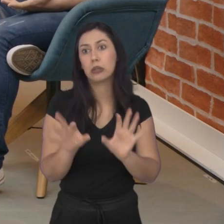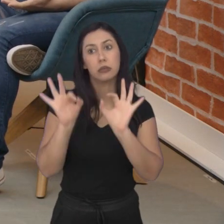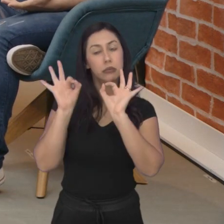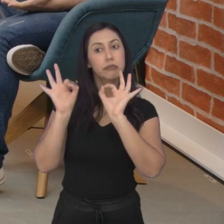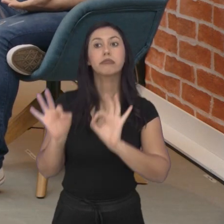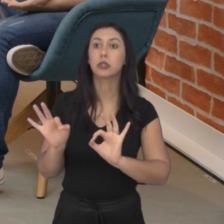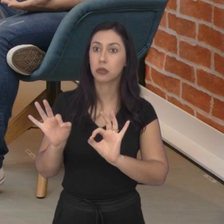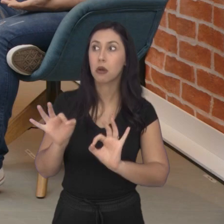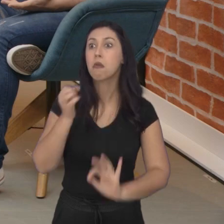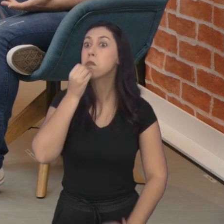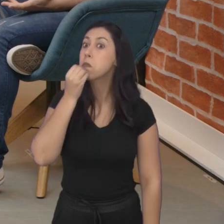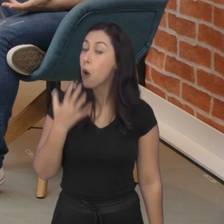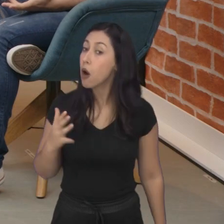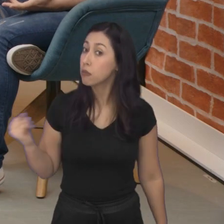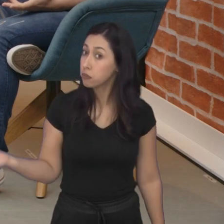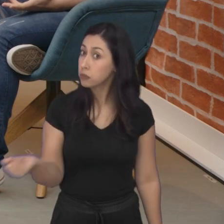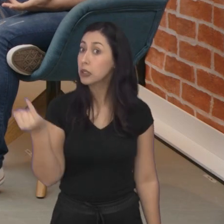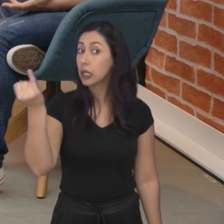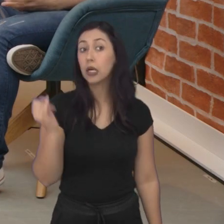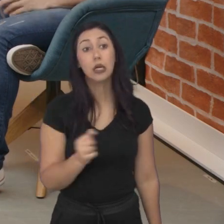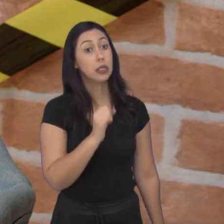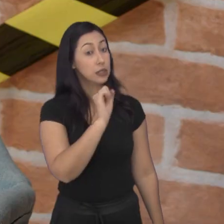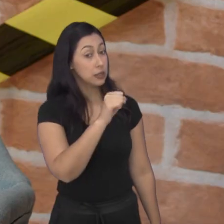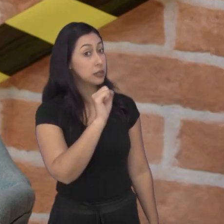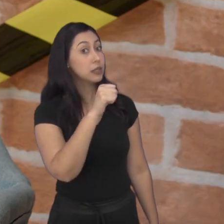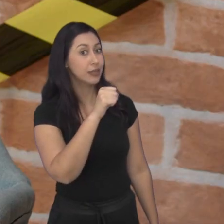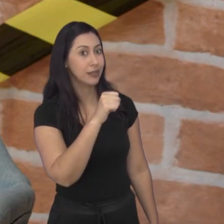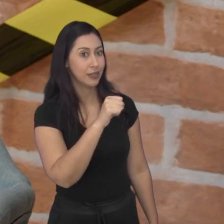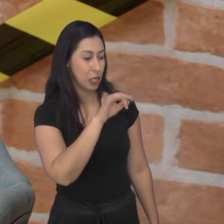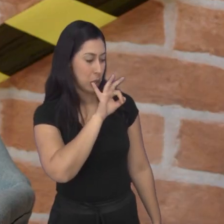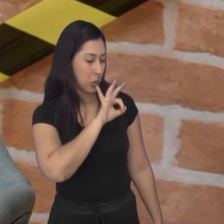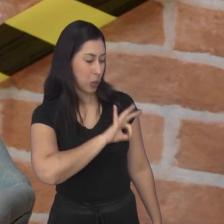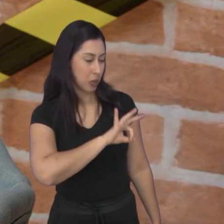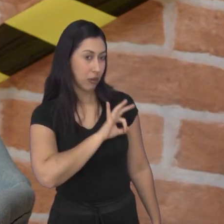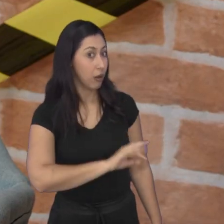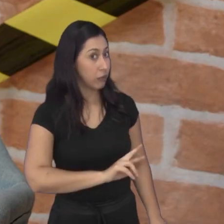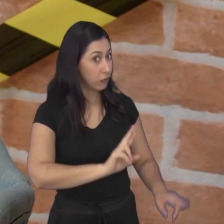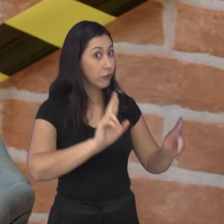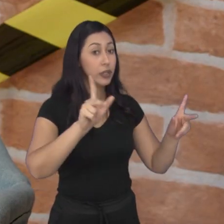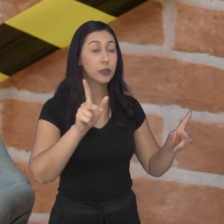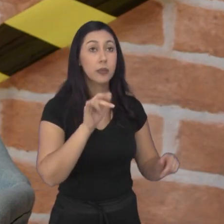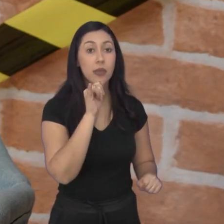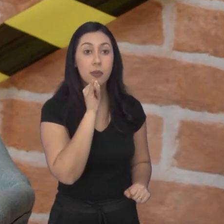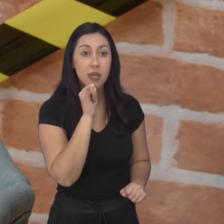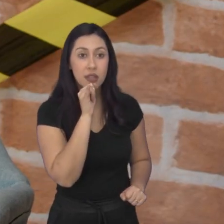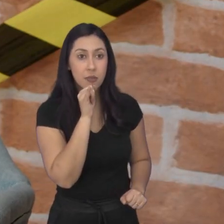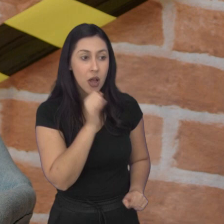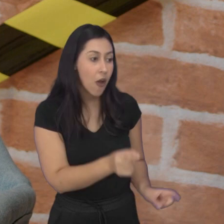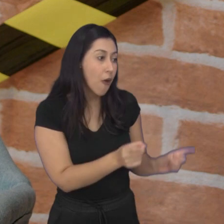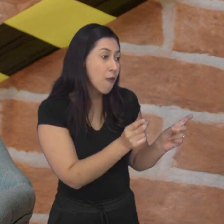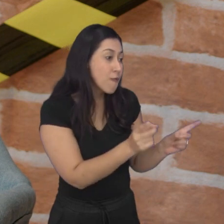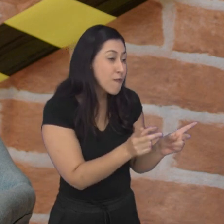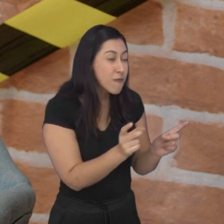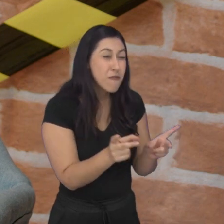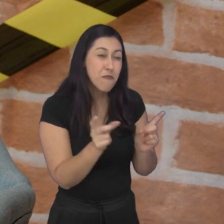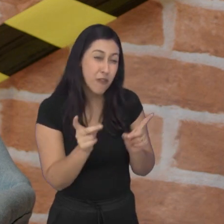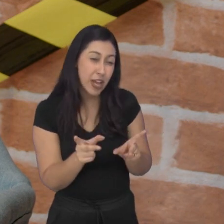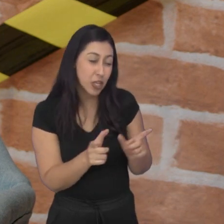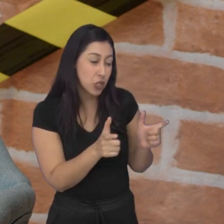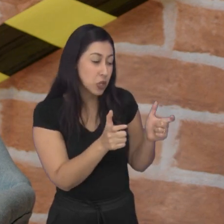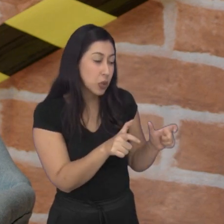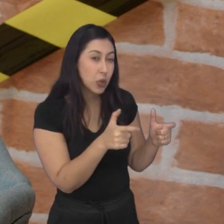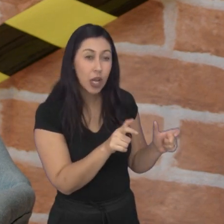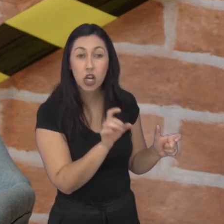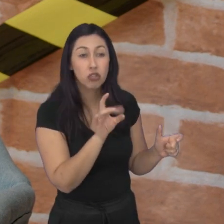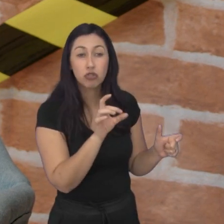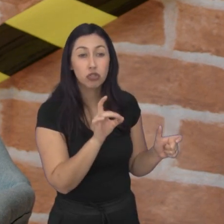com certeza é muito importante. É completamente né? diferente a renda que você tem se você, por exemplo, for fazendo comissão. Mas assim, você